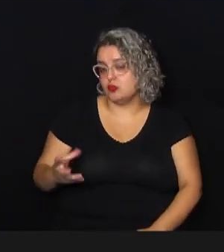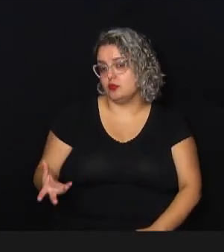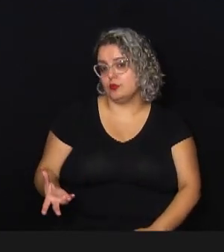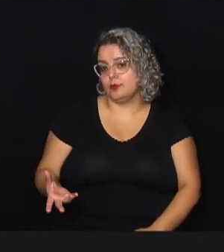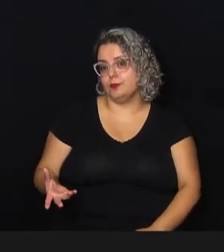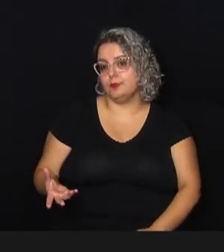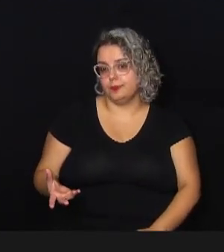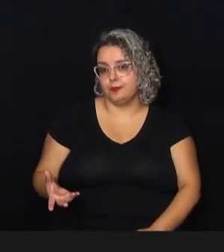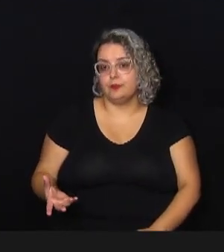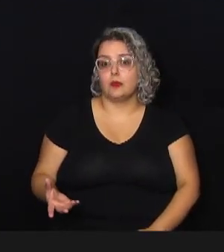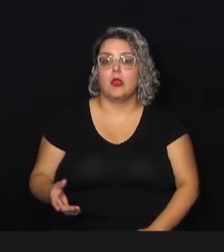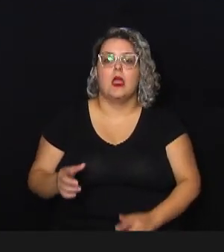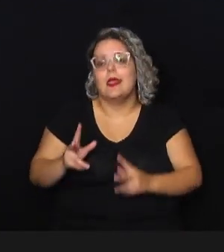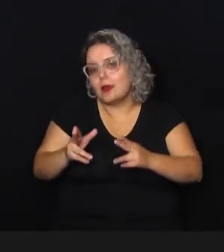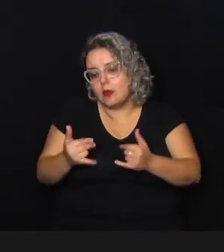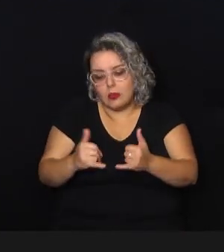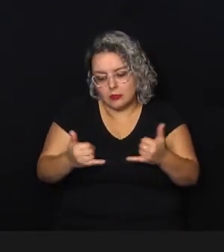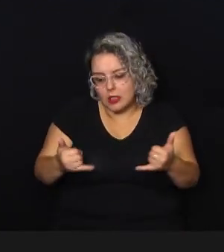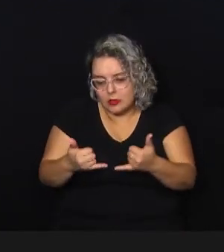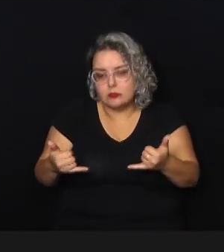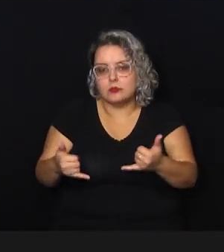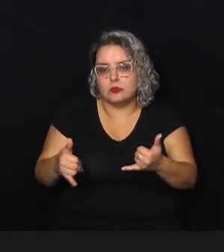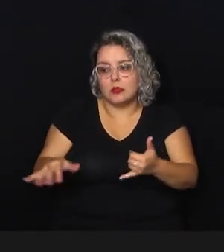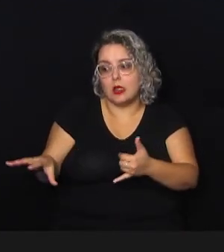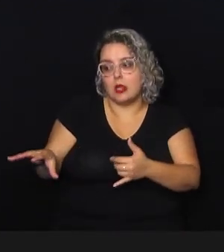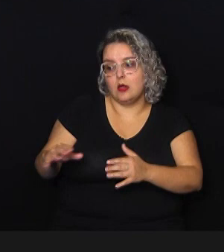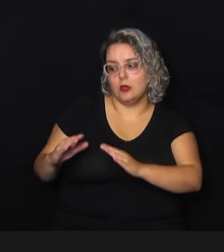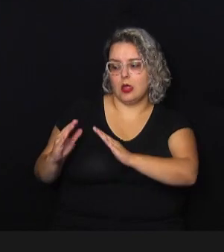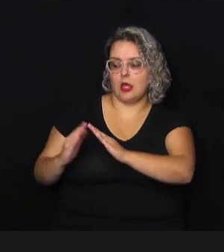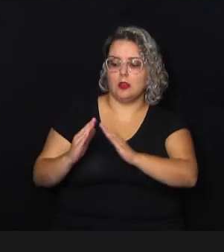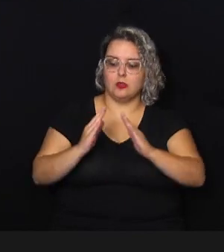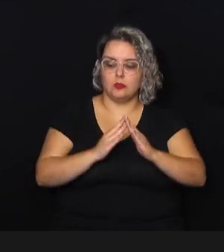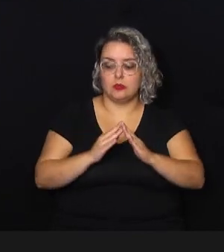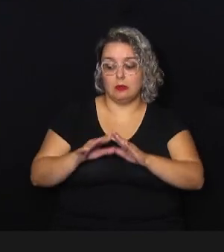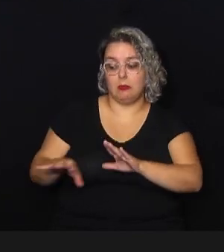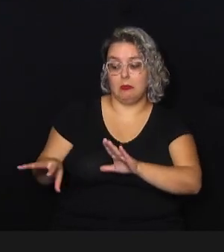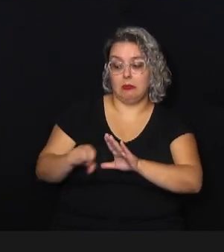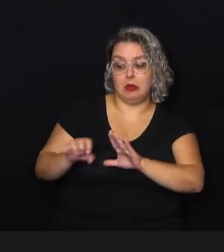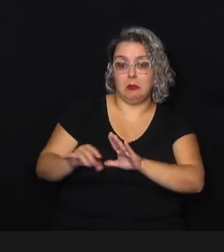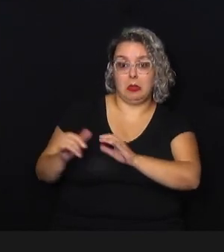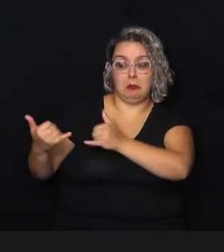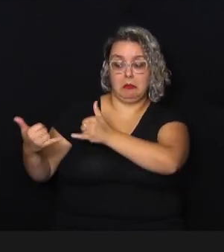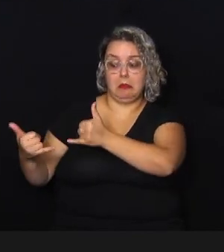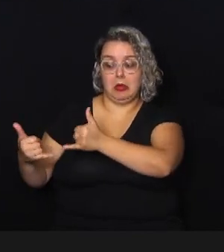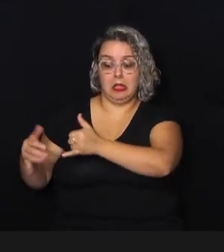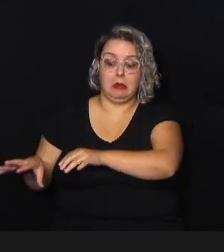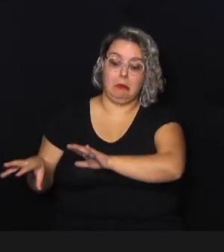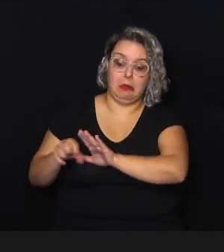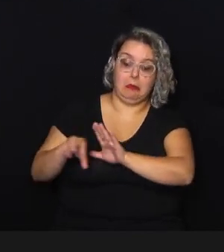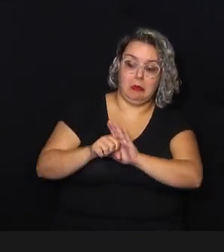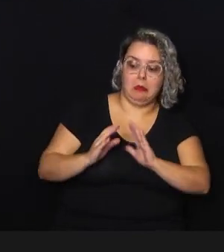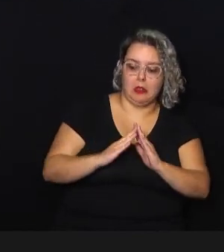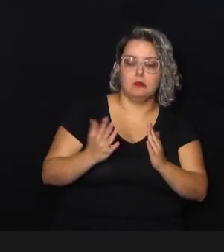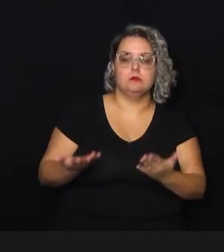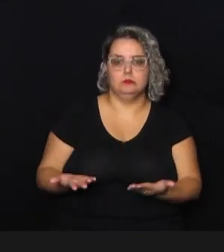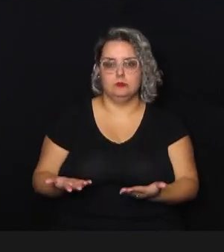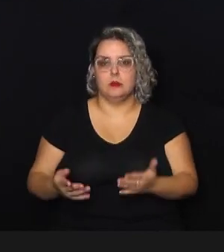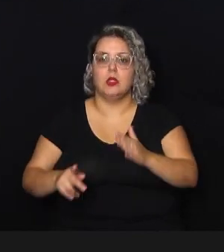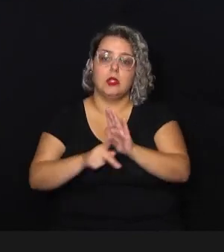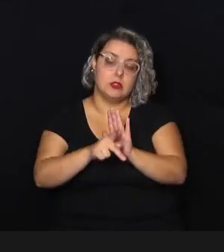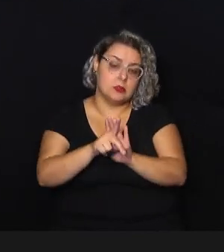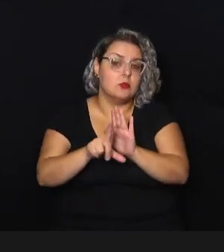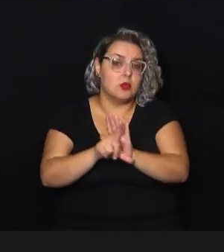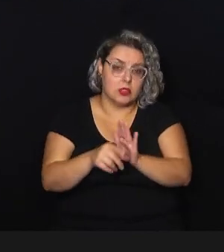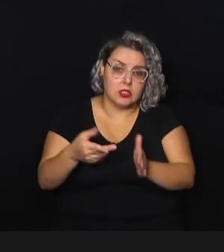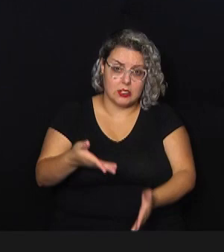de energia são uma prática criminosa, né, está no artigo 155 do Código Penal, e esse projeto de lei tem por